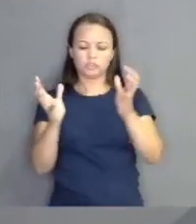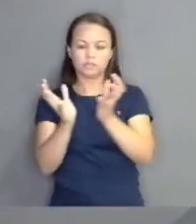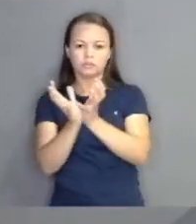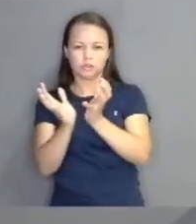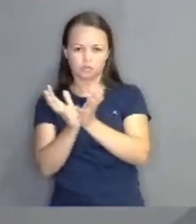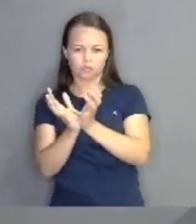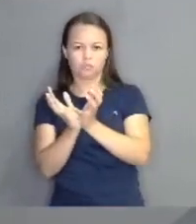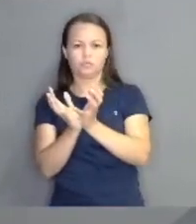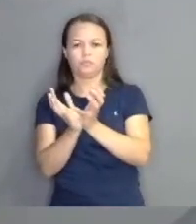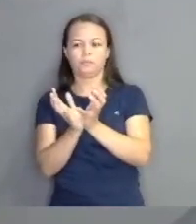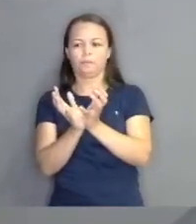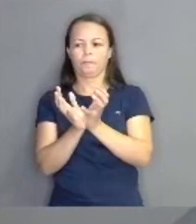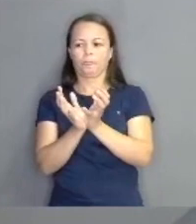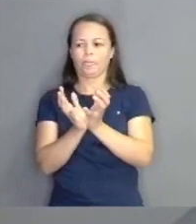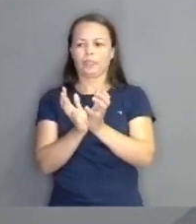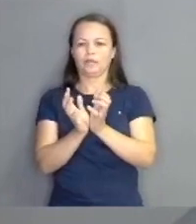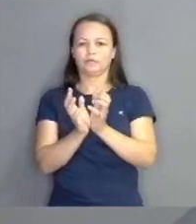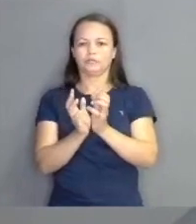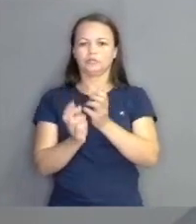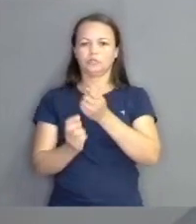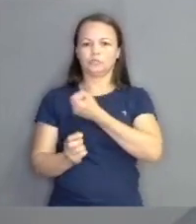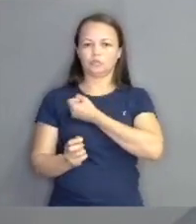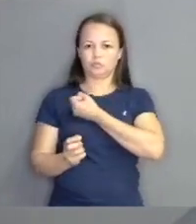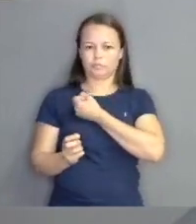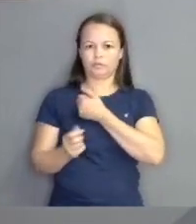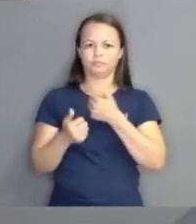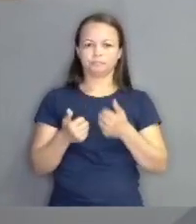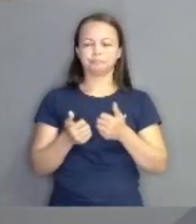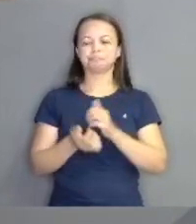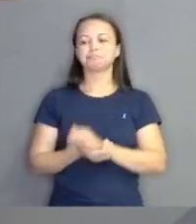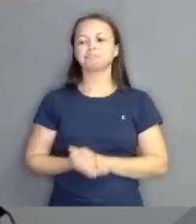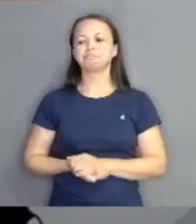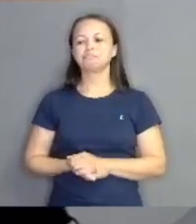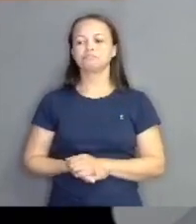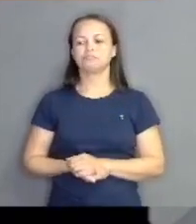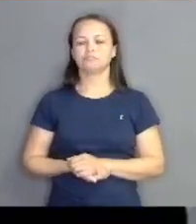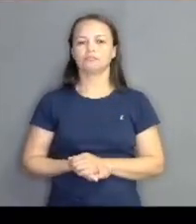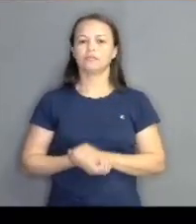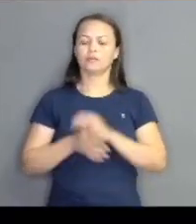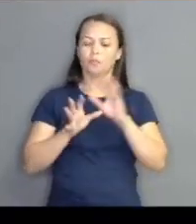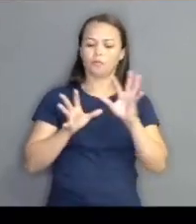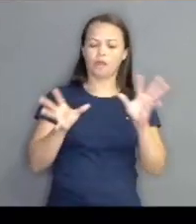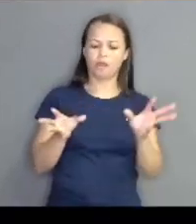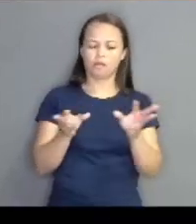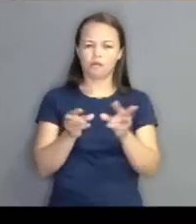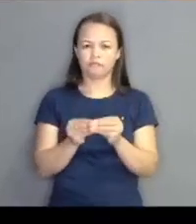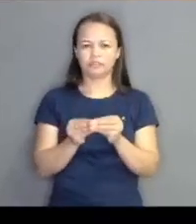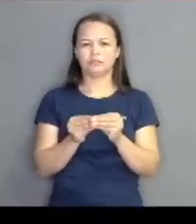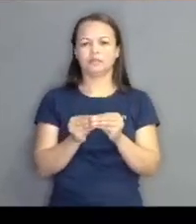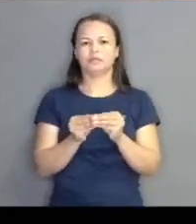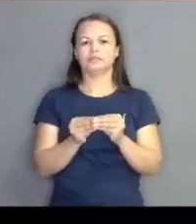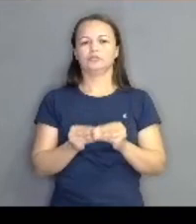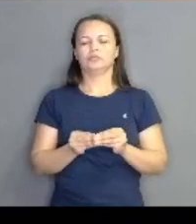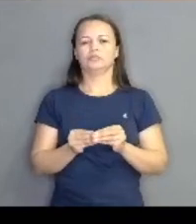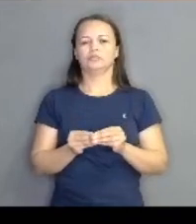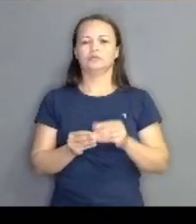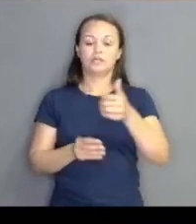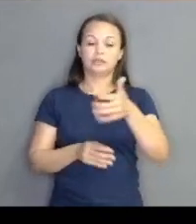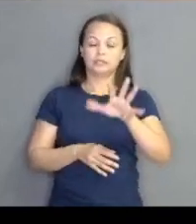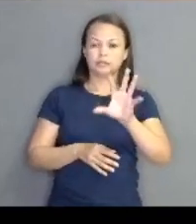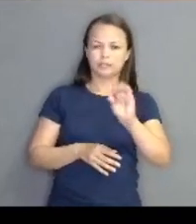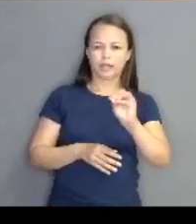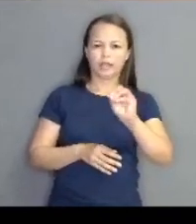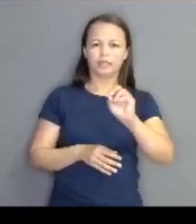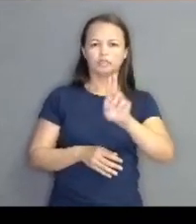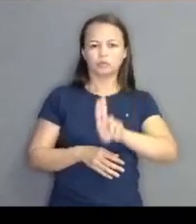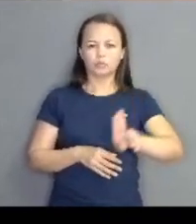chamado N. Ok? Então, revisando aí, 10 unidades